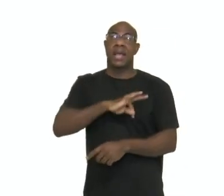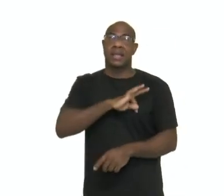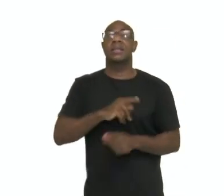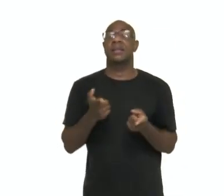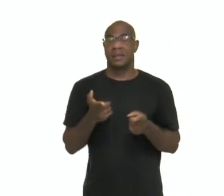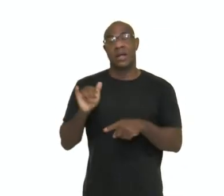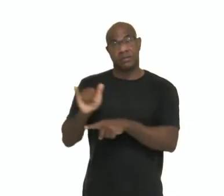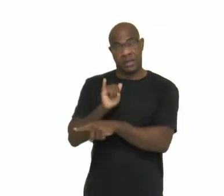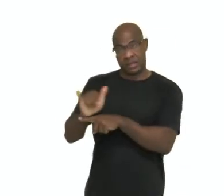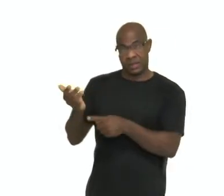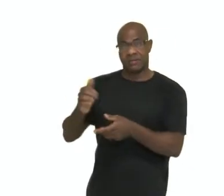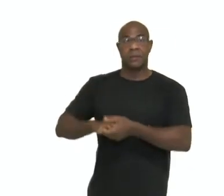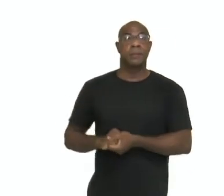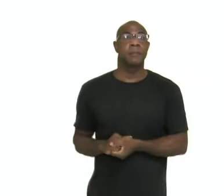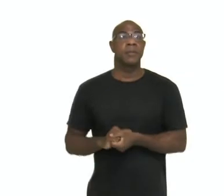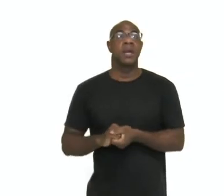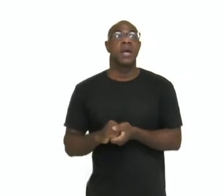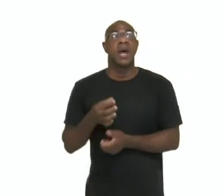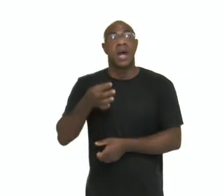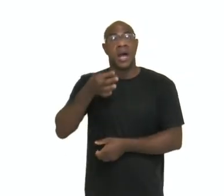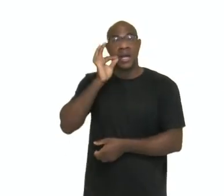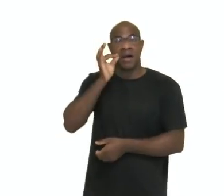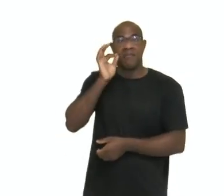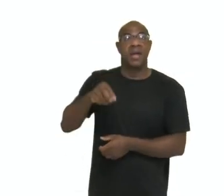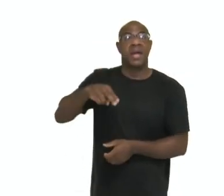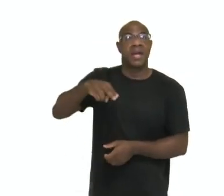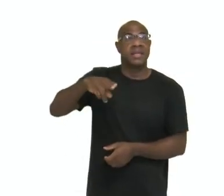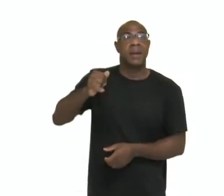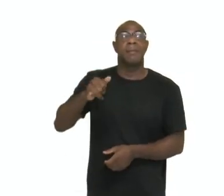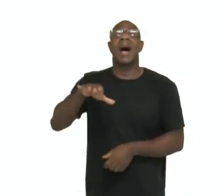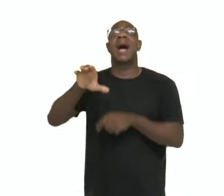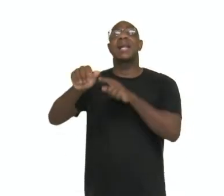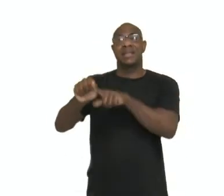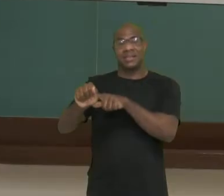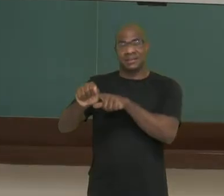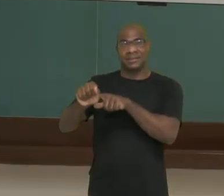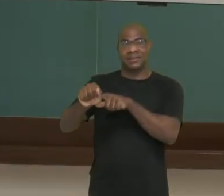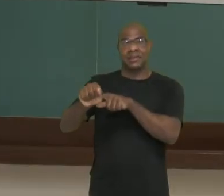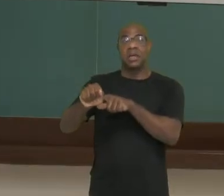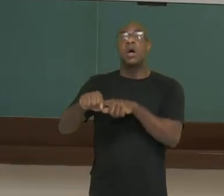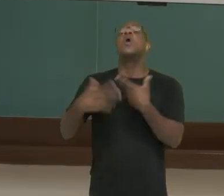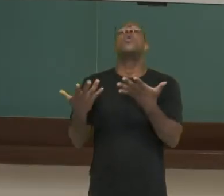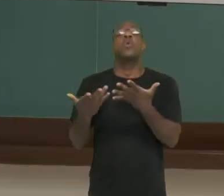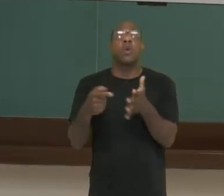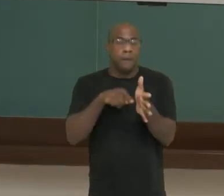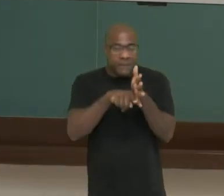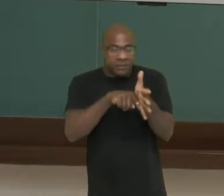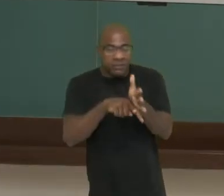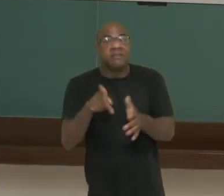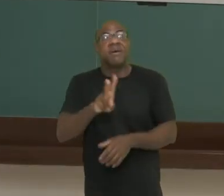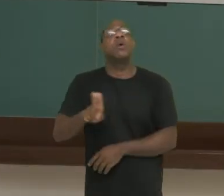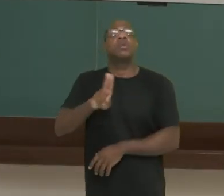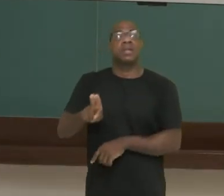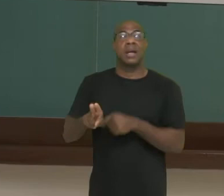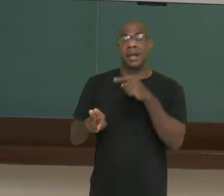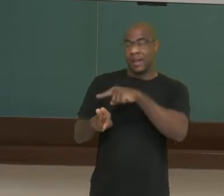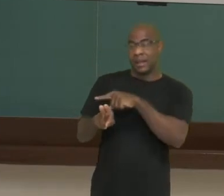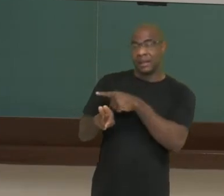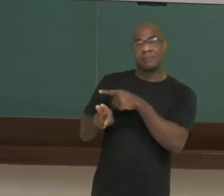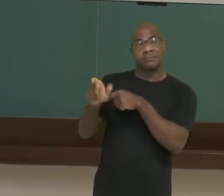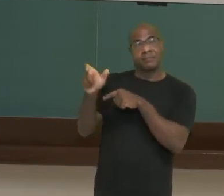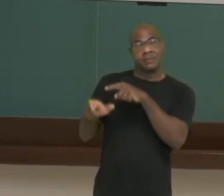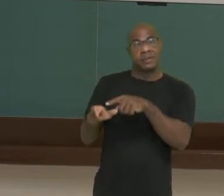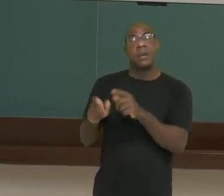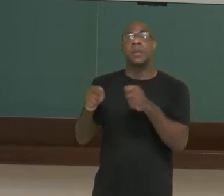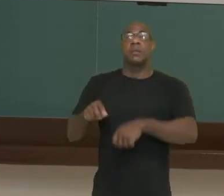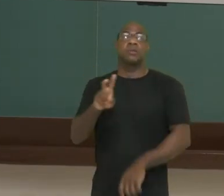duas. No caso do Café da Márcia, que tipo de pesquisa e dados ela vai utilizar? O que vocês acham? Nós podemos